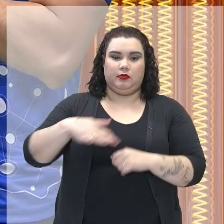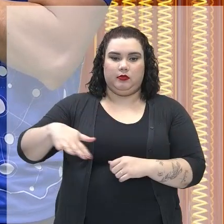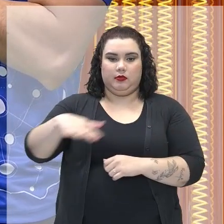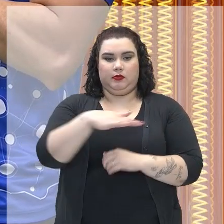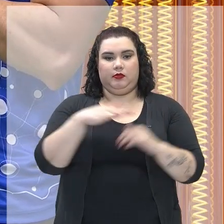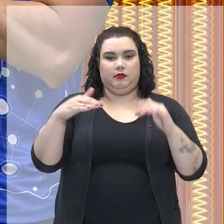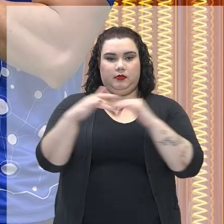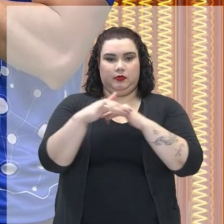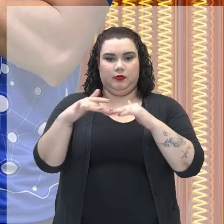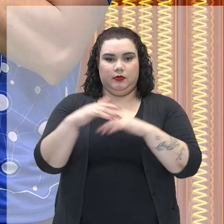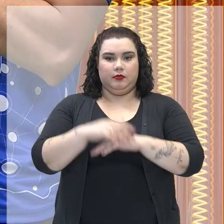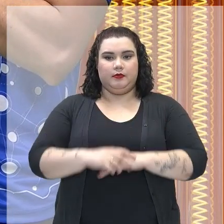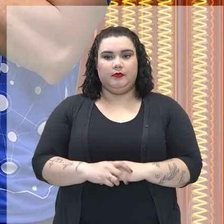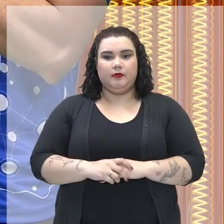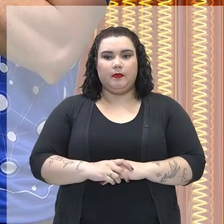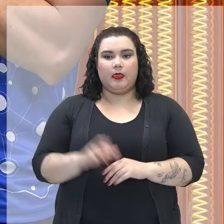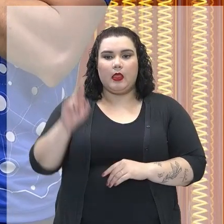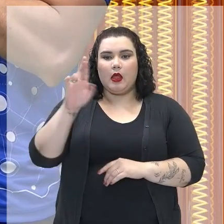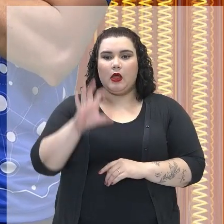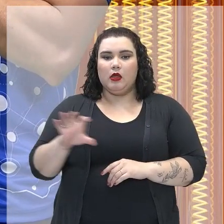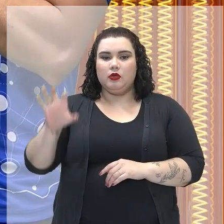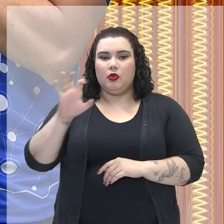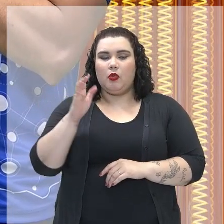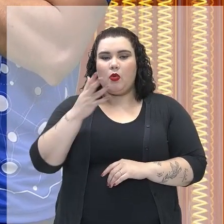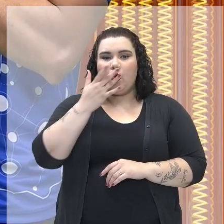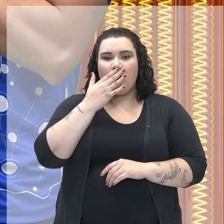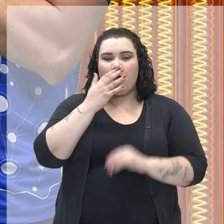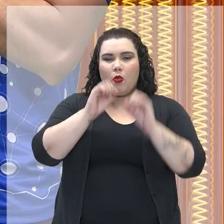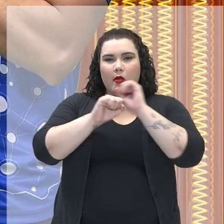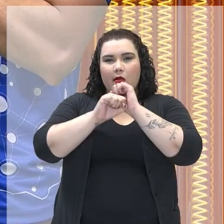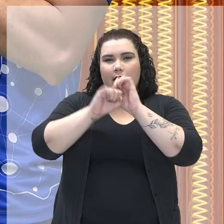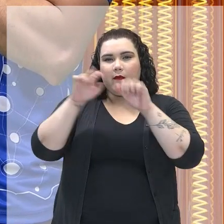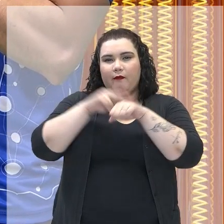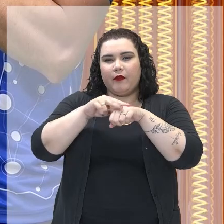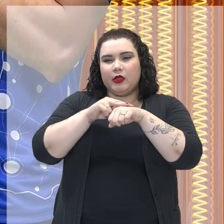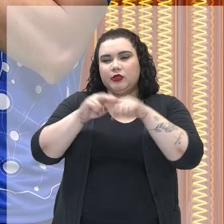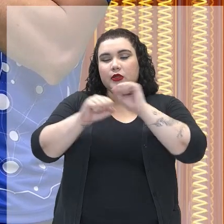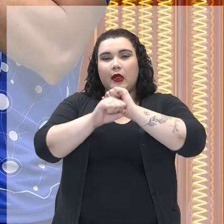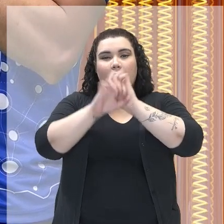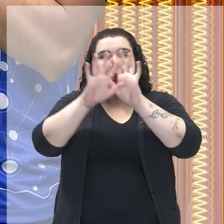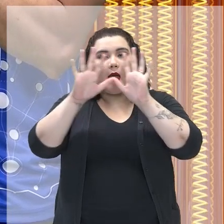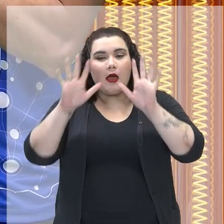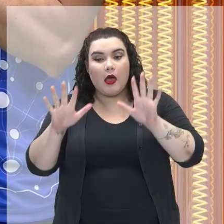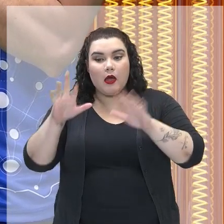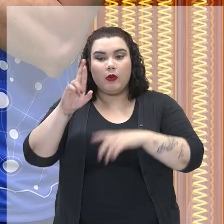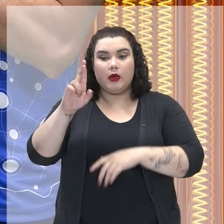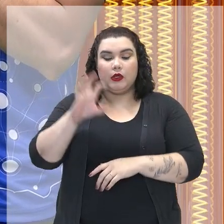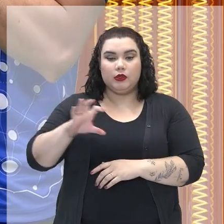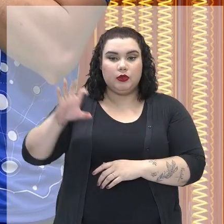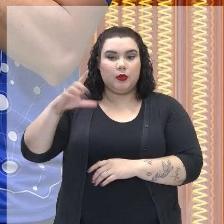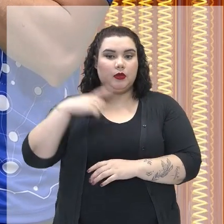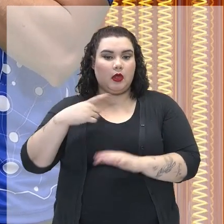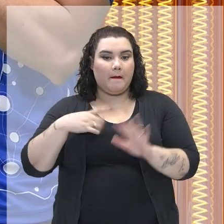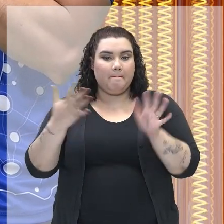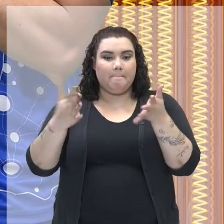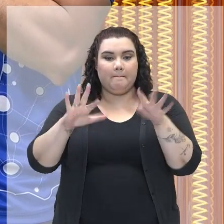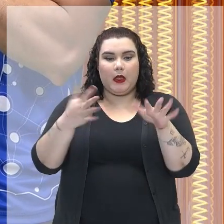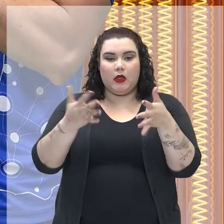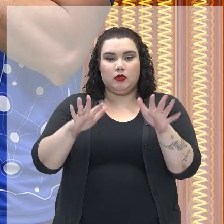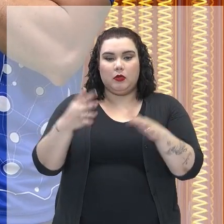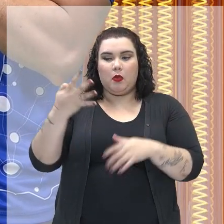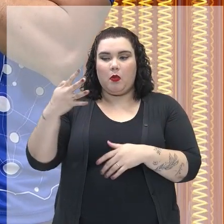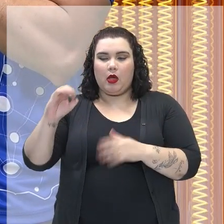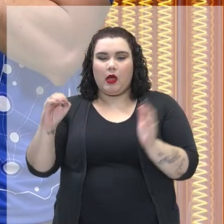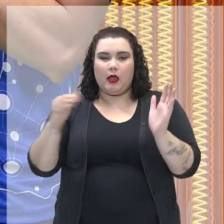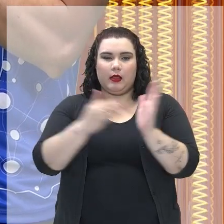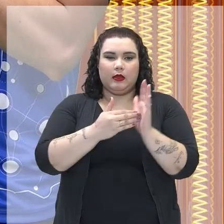regiões que estão aqui num tom que é quase um amarelo aqui para mim, um verde mais claro, por assim dizer, são regiões que têm ali em torno de 40% a 60%